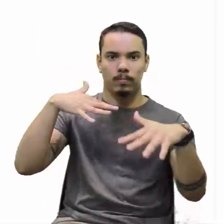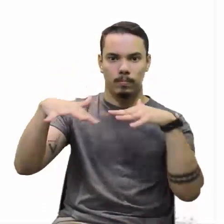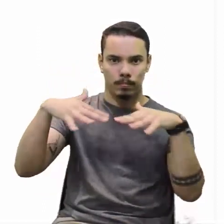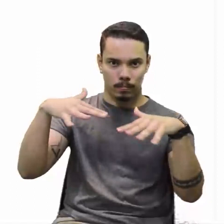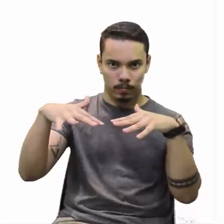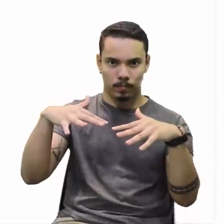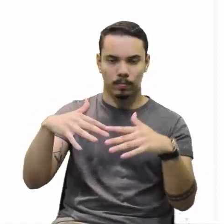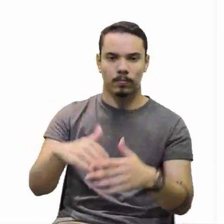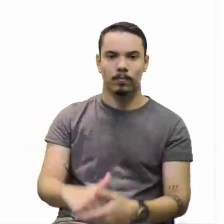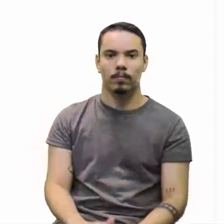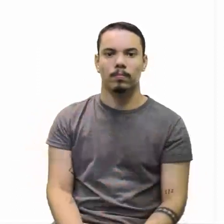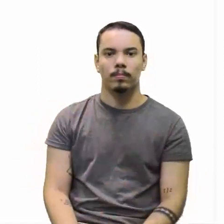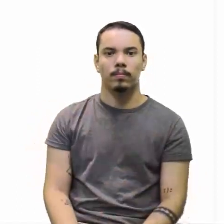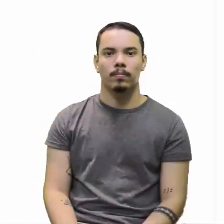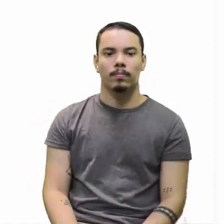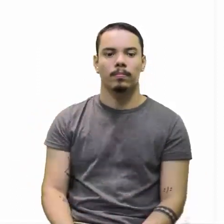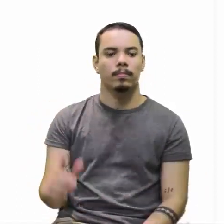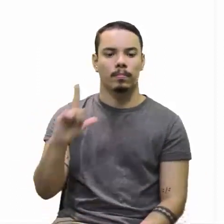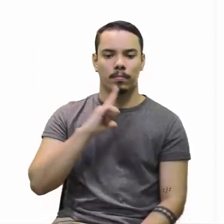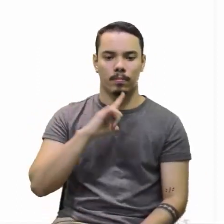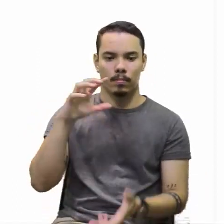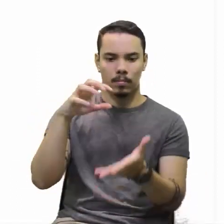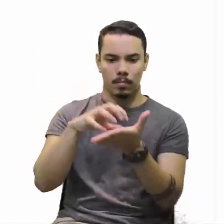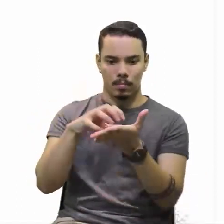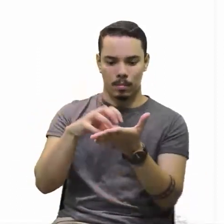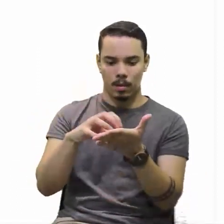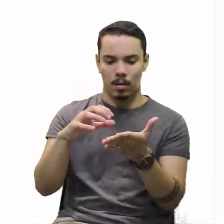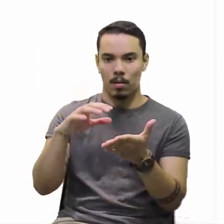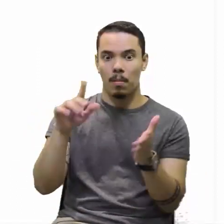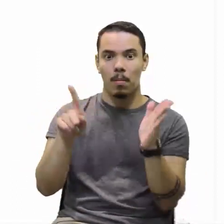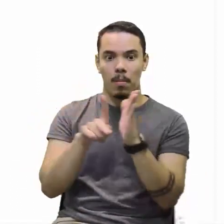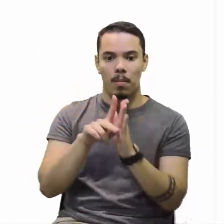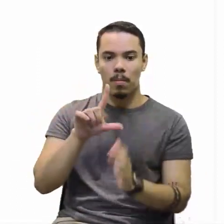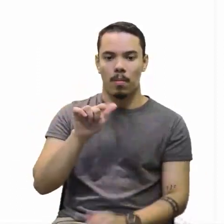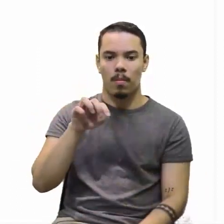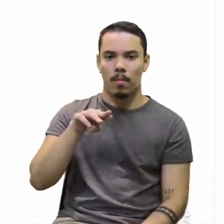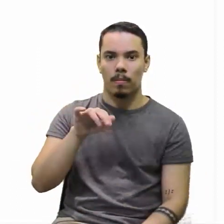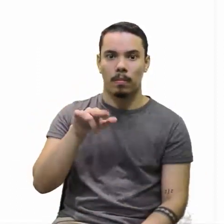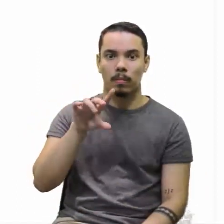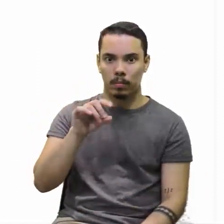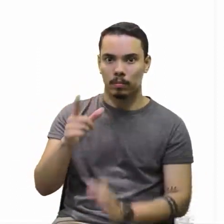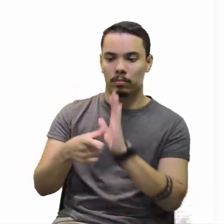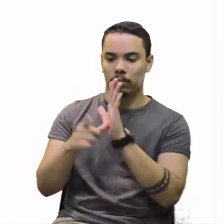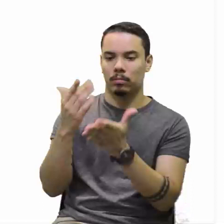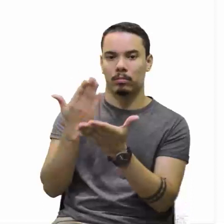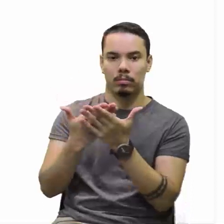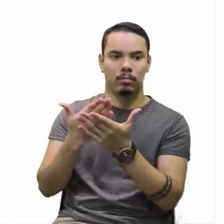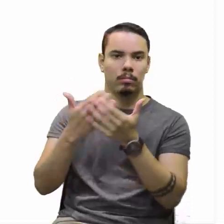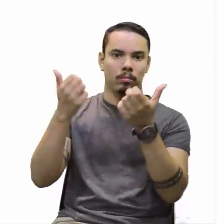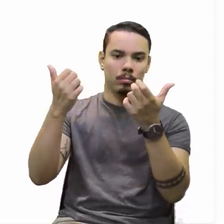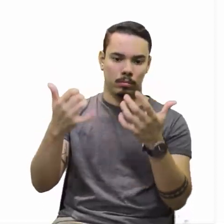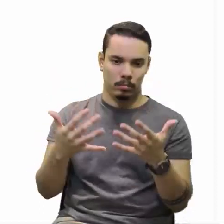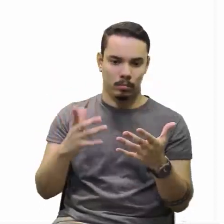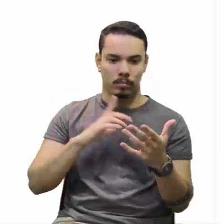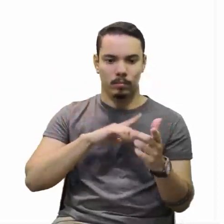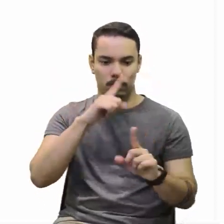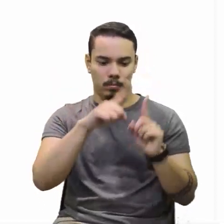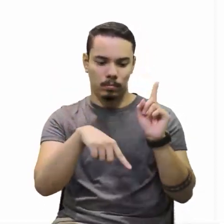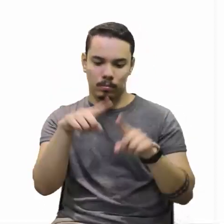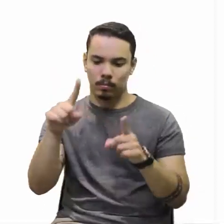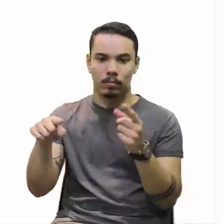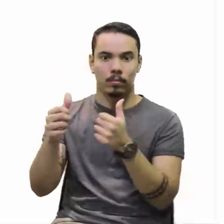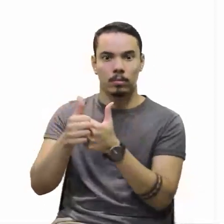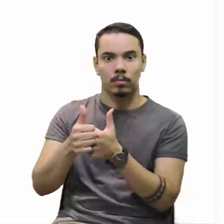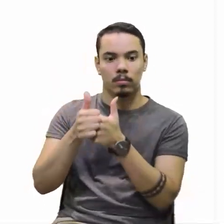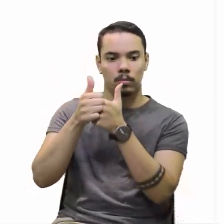movimentar. Nós temos o núcleo laminado, vimos na aula, certo? O material do núcleo varia de acordo